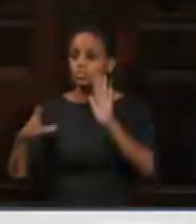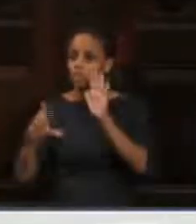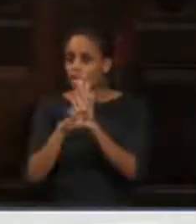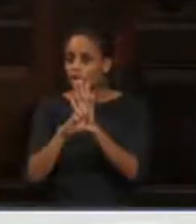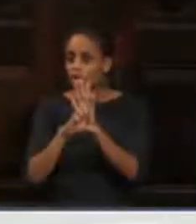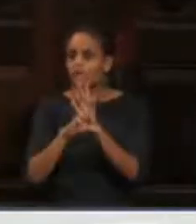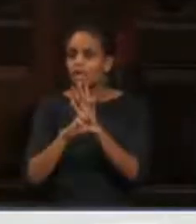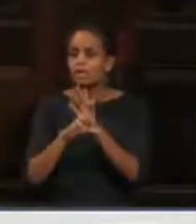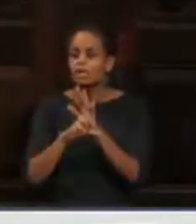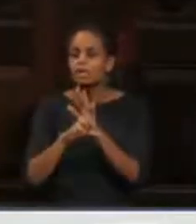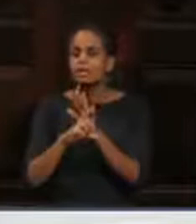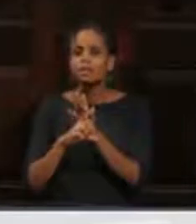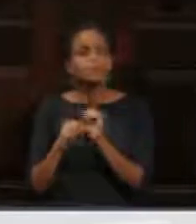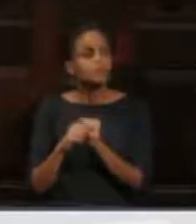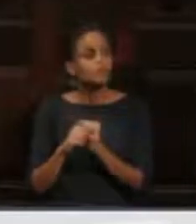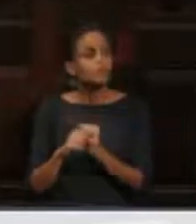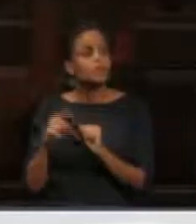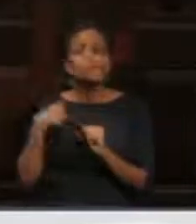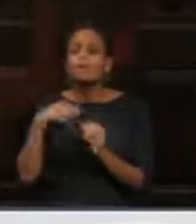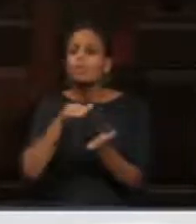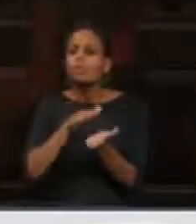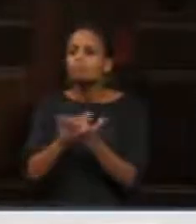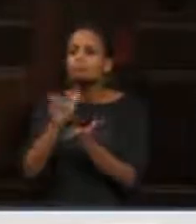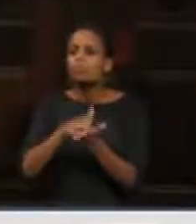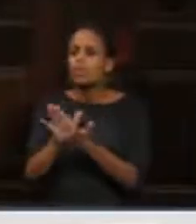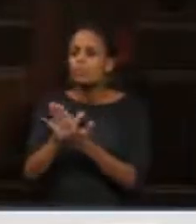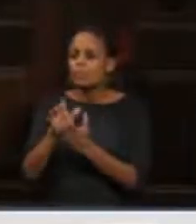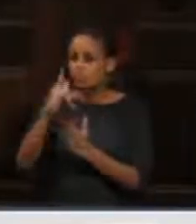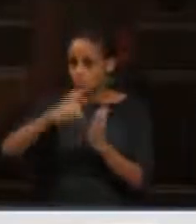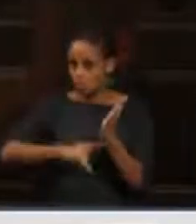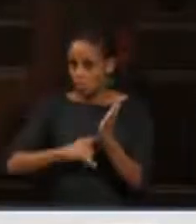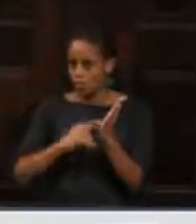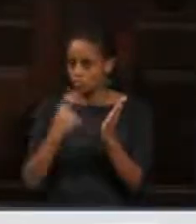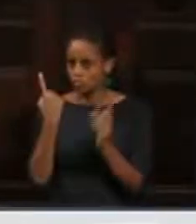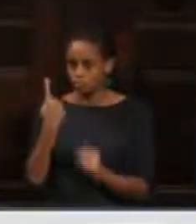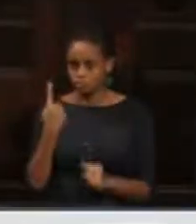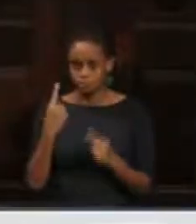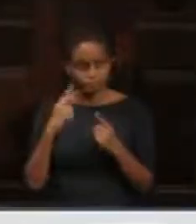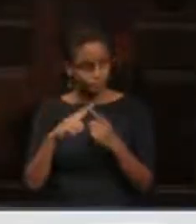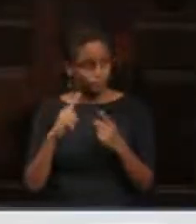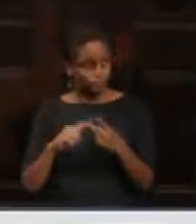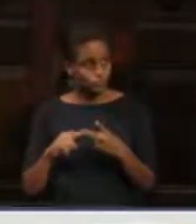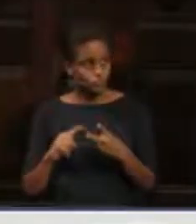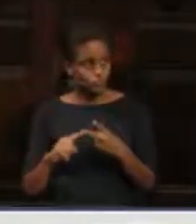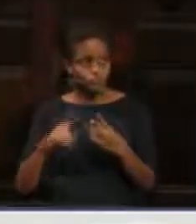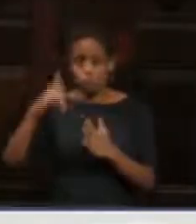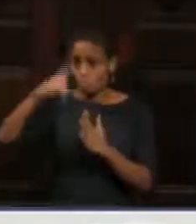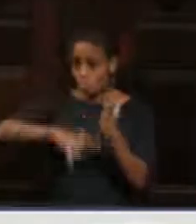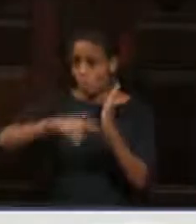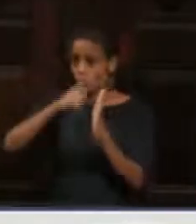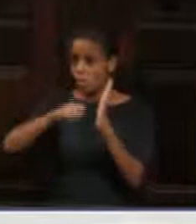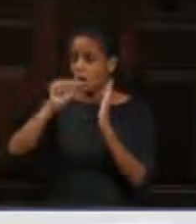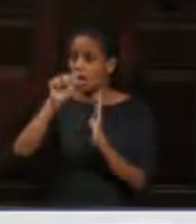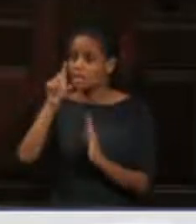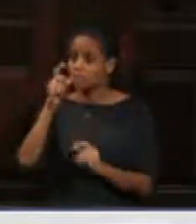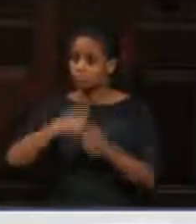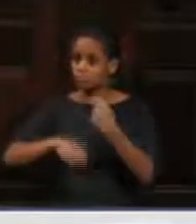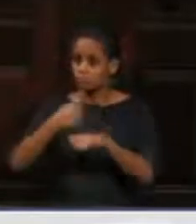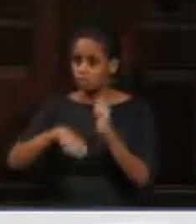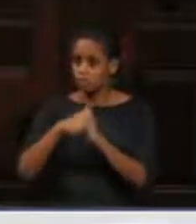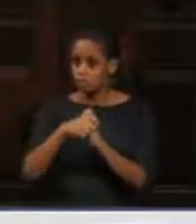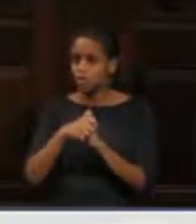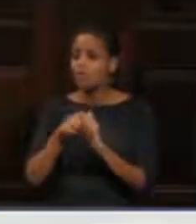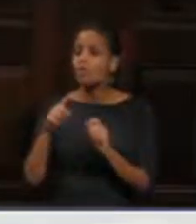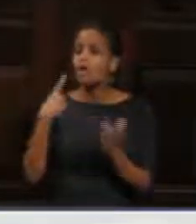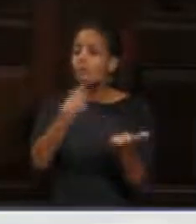a cópia dos seguintes documentos: o contrato administrativo firmado entre a Prefeitura